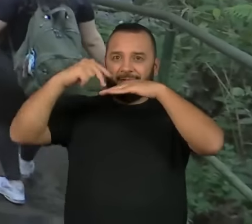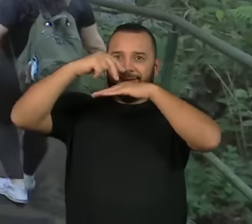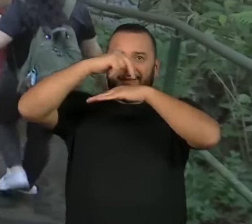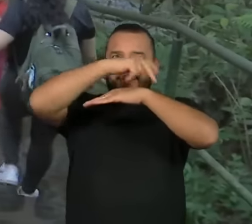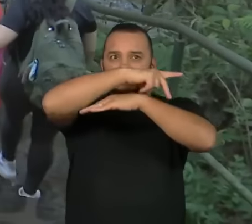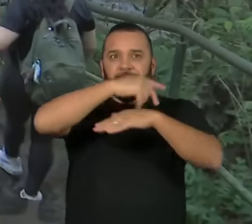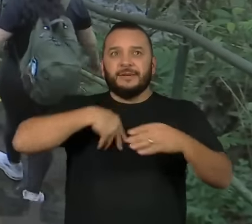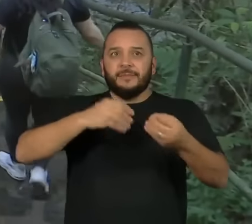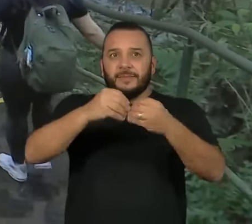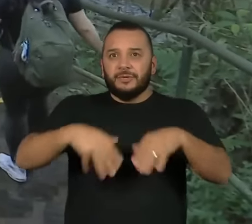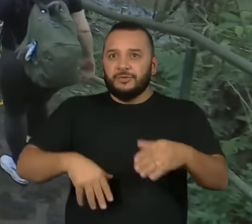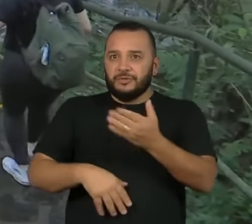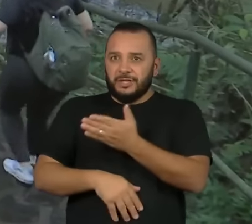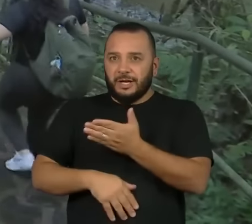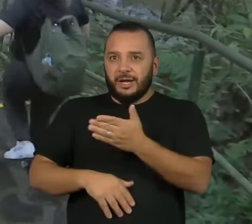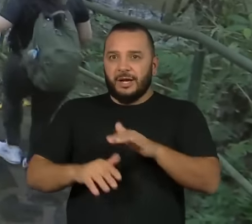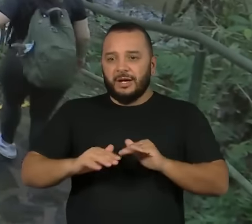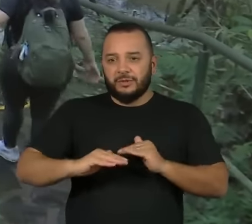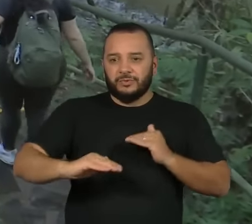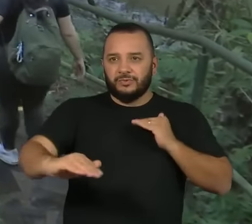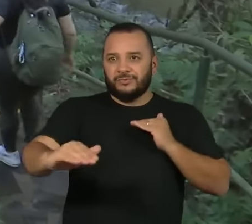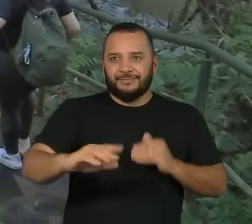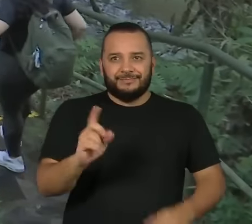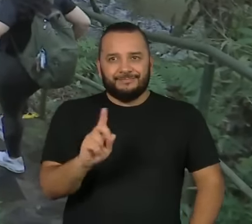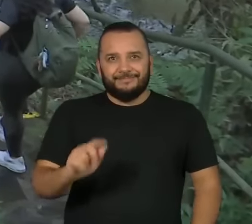a biodiversidade do solo.